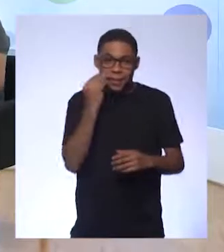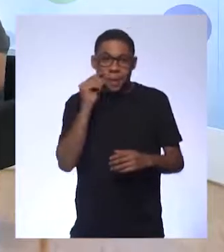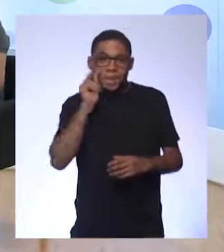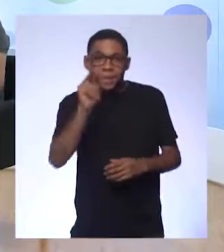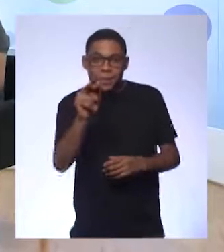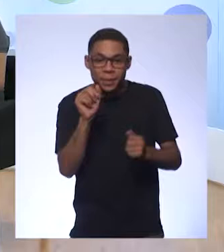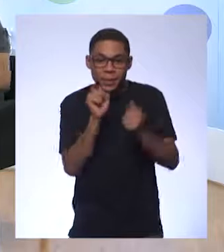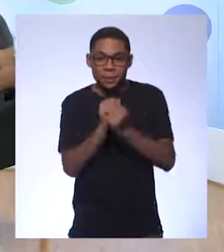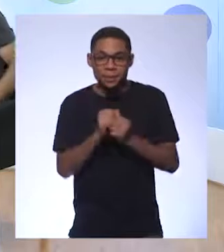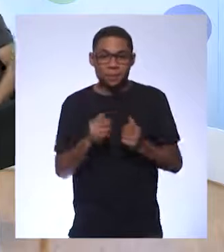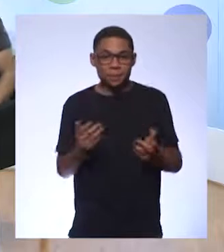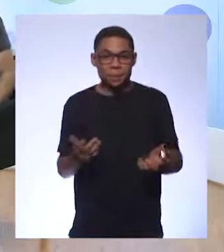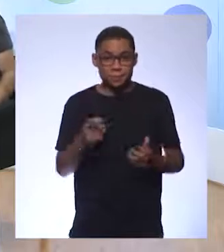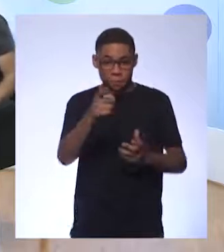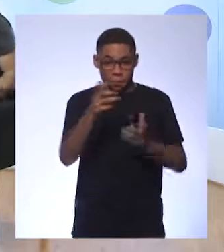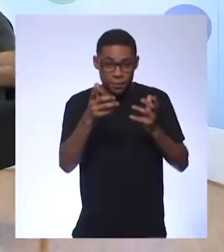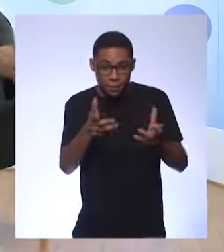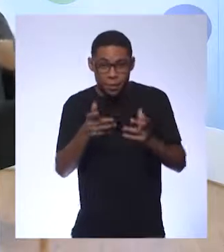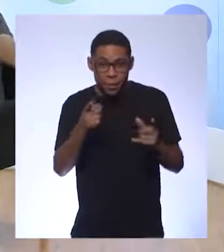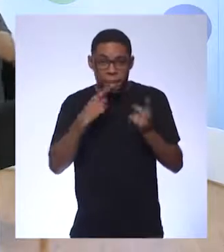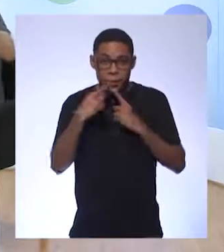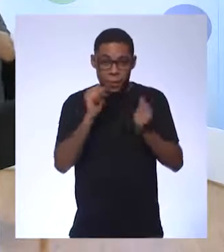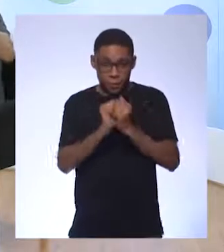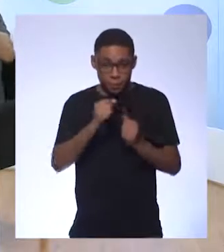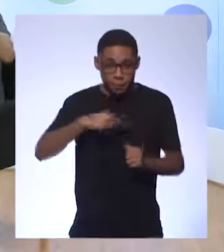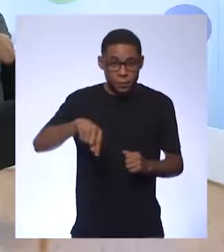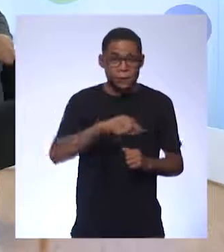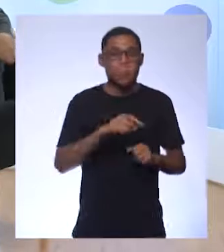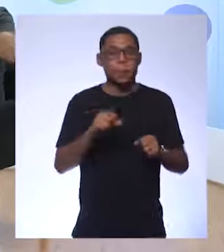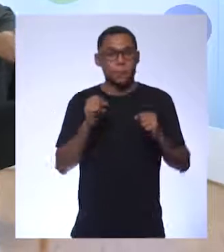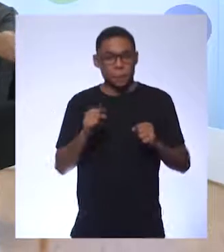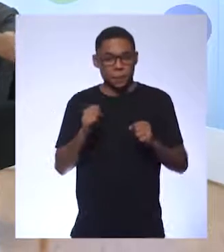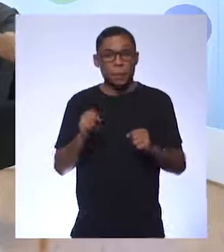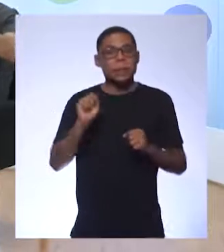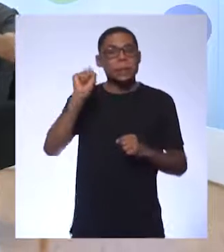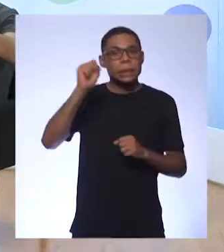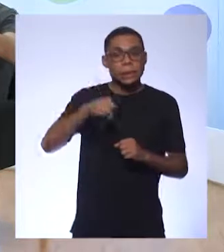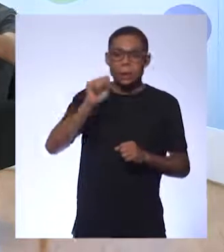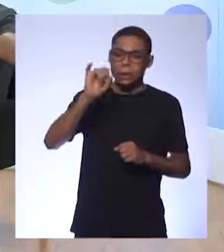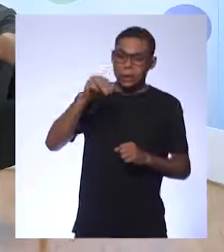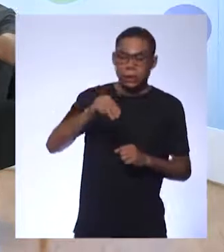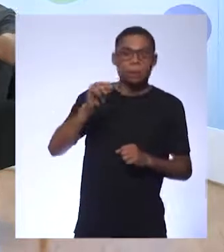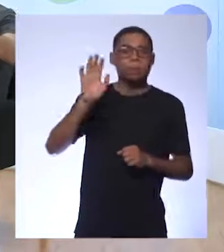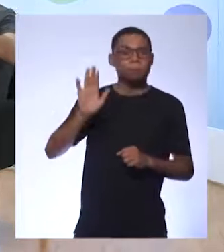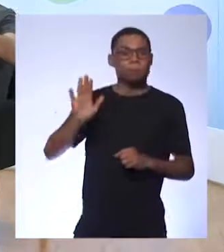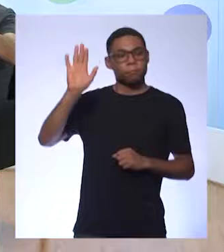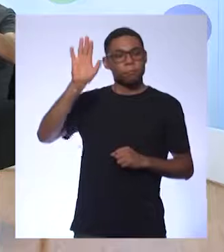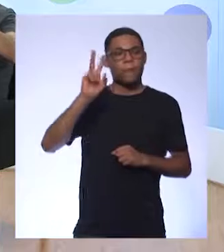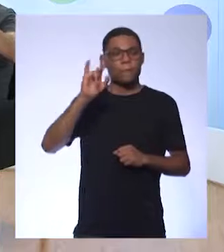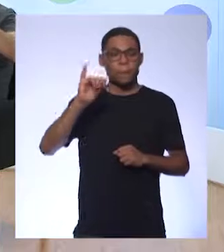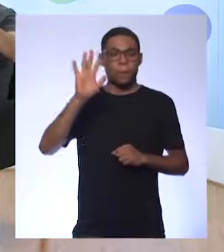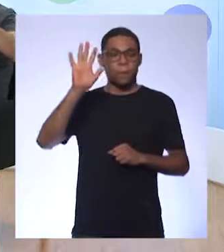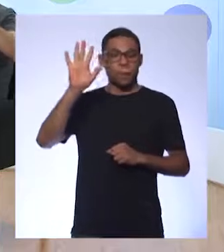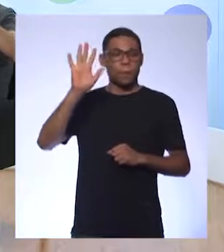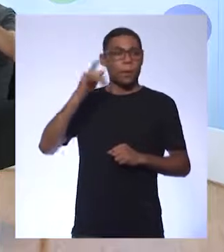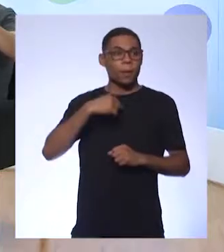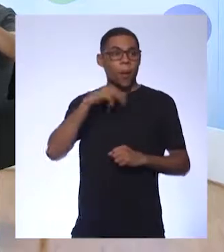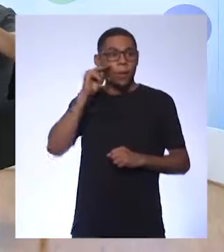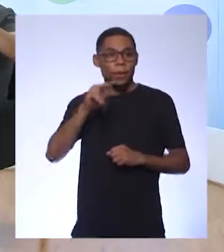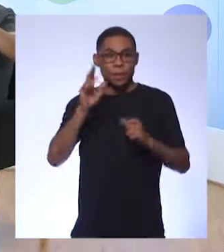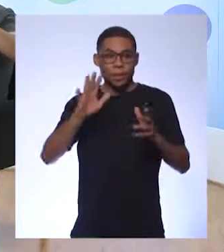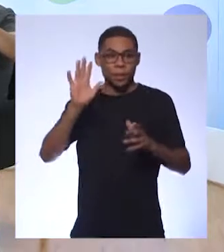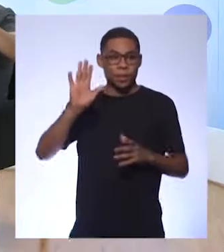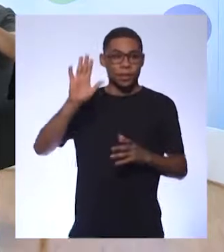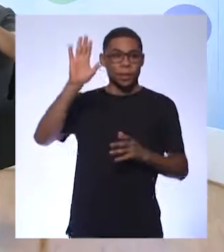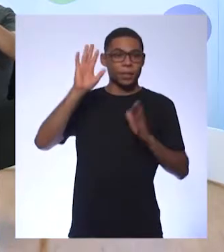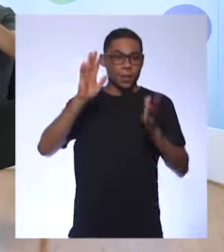E conta. Quem quiser falar agora com a gente, deixa o celular assim, coloca na sua frente, vai aparecer a mãozinha. Tô vendo aqui agora, no meu vai